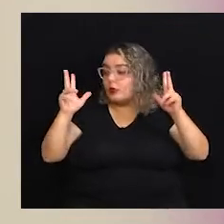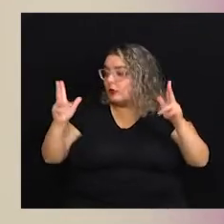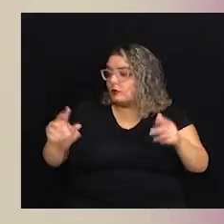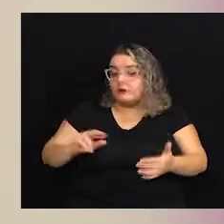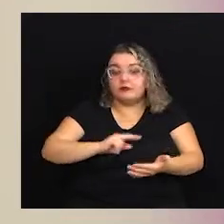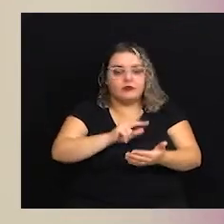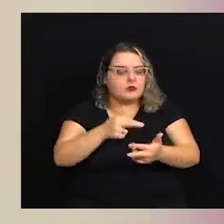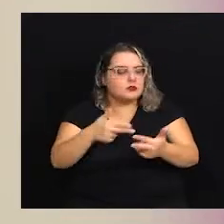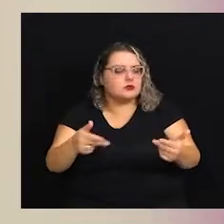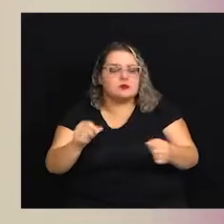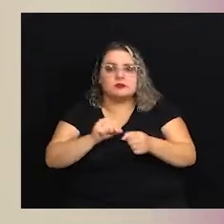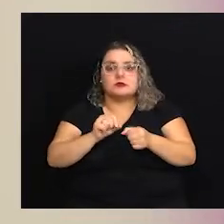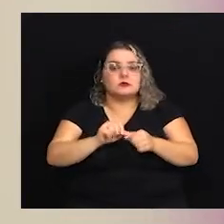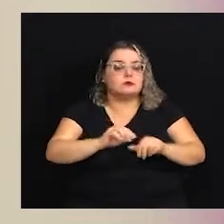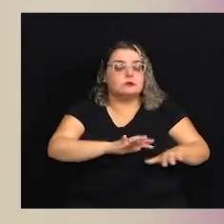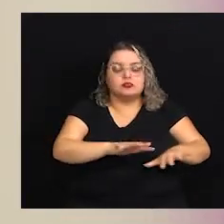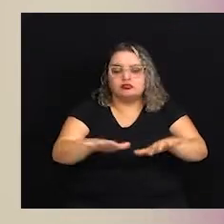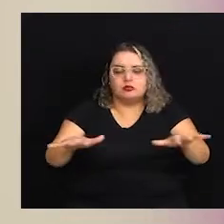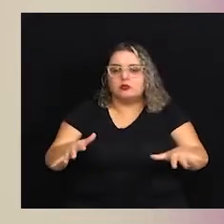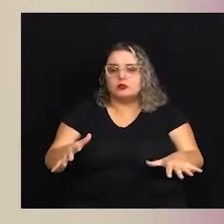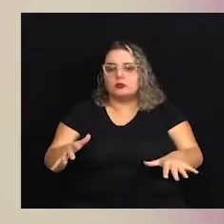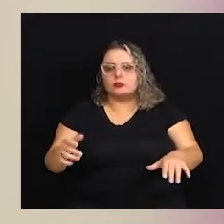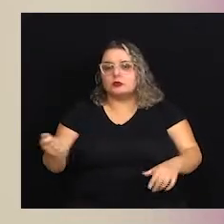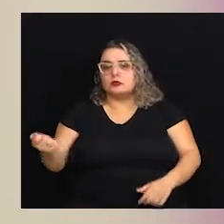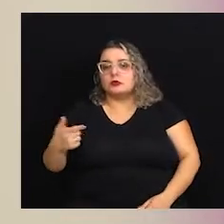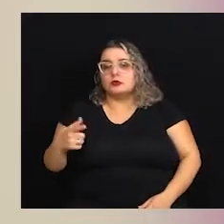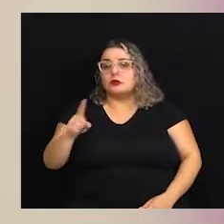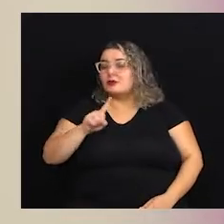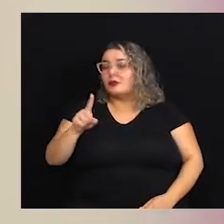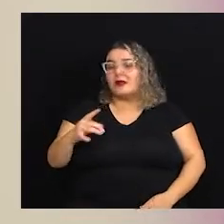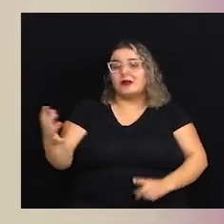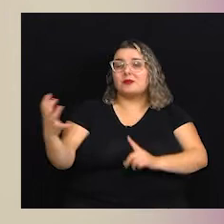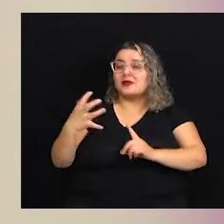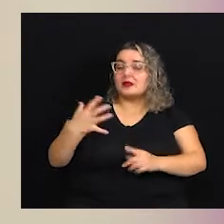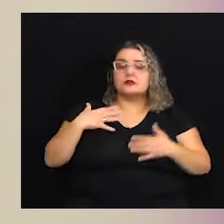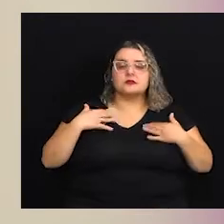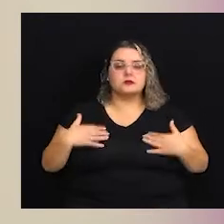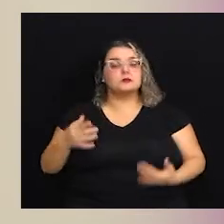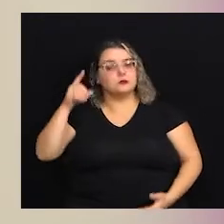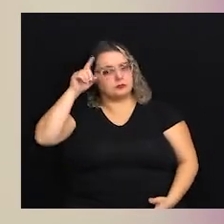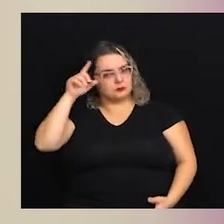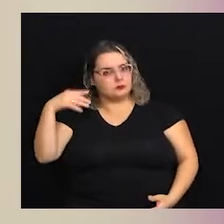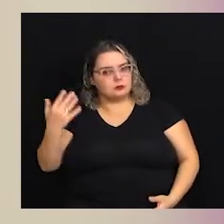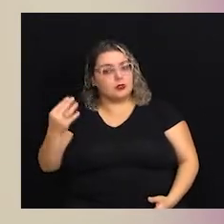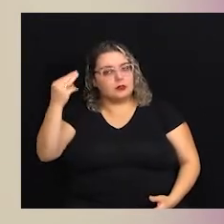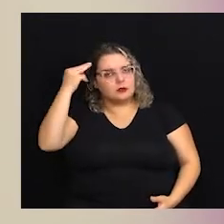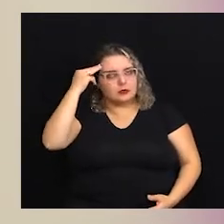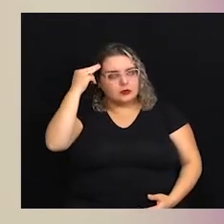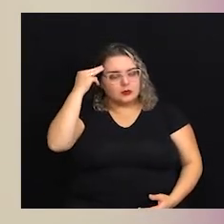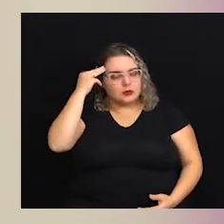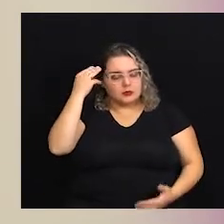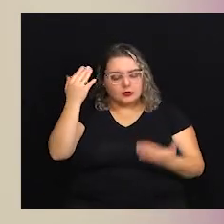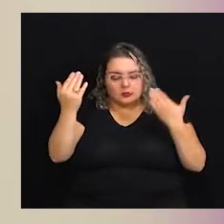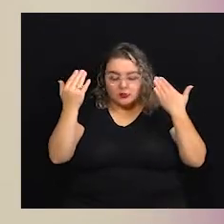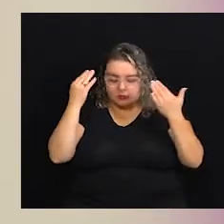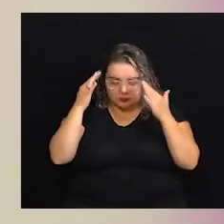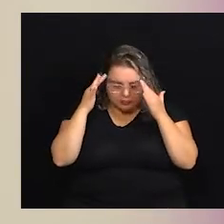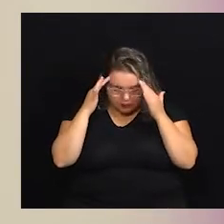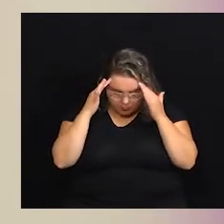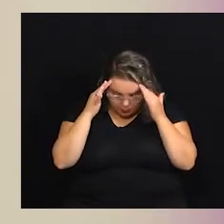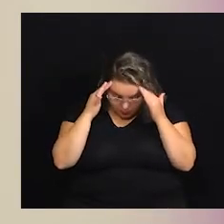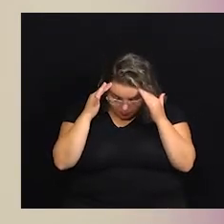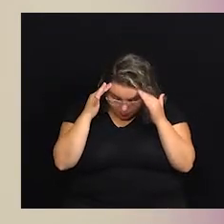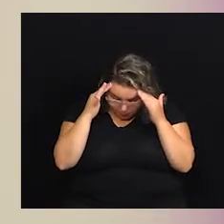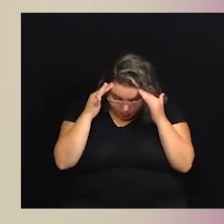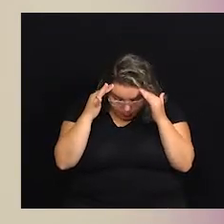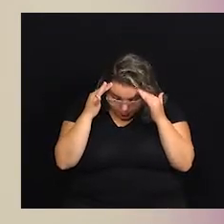você tem 1000 tarefas para fazer, porque a ameaça não é só física, a ameaça no nosso dia a dia hoje é mental, é psicológica. Então, nós